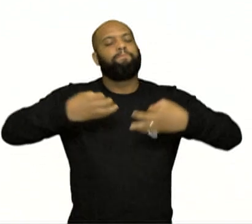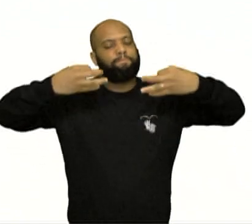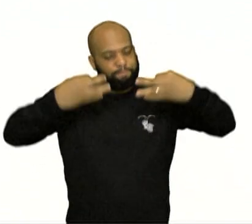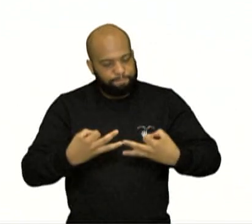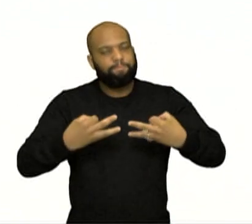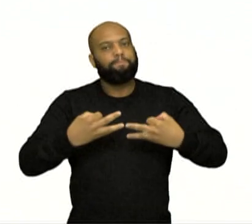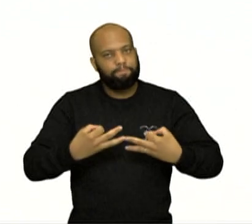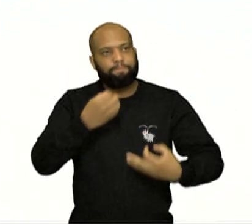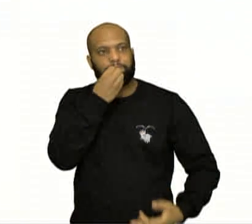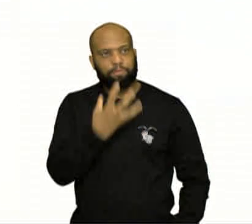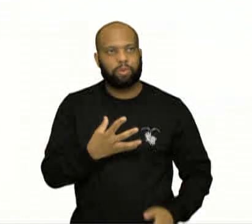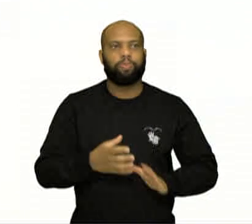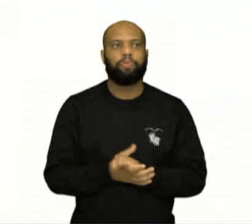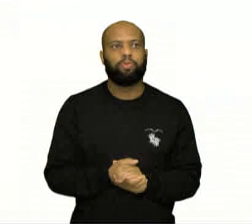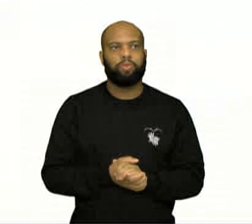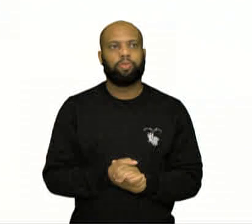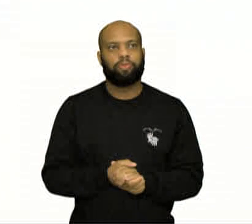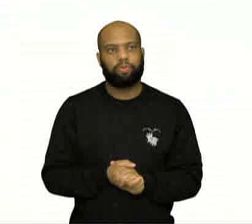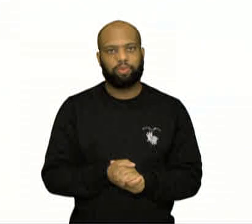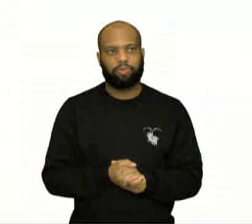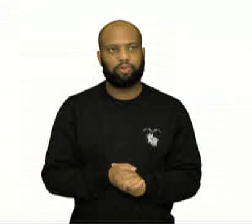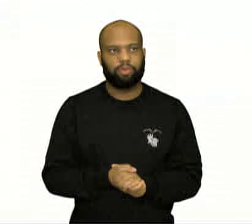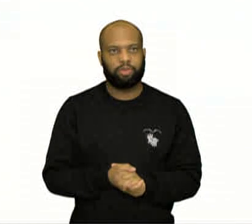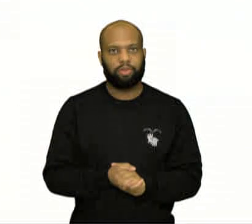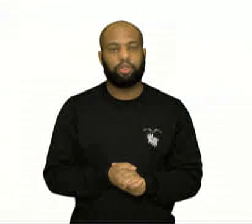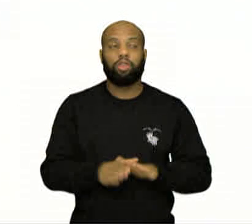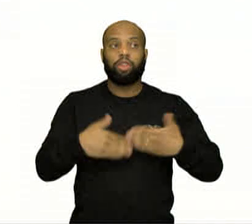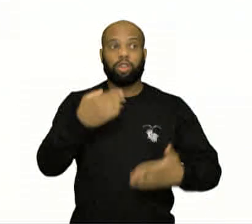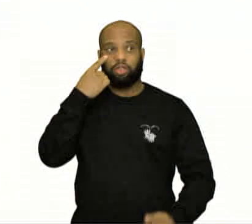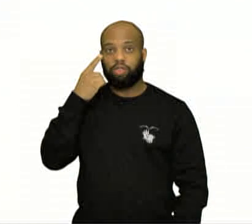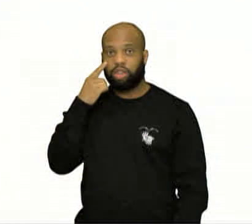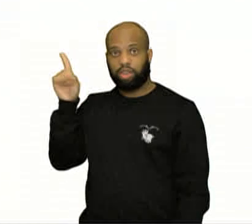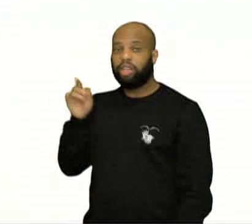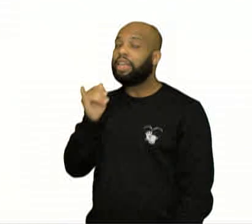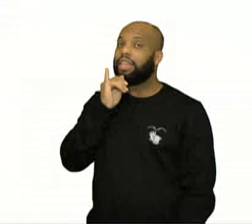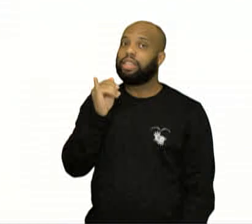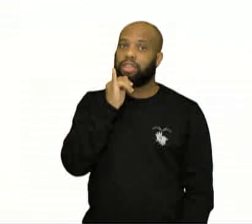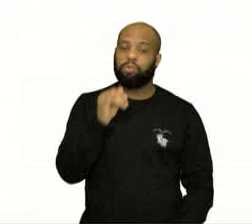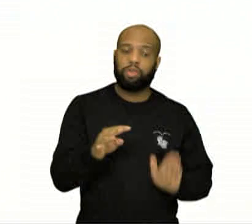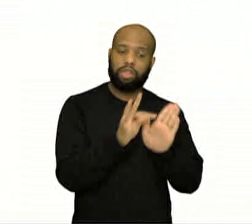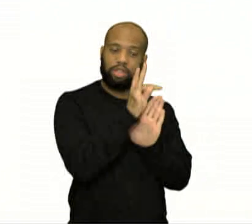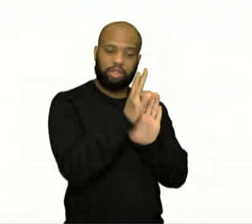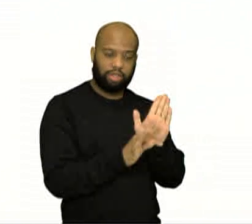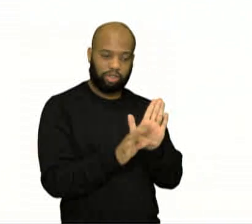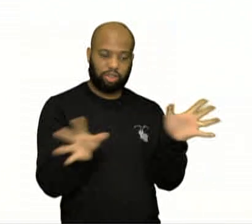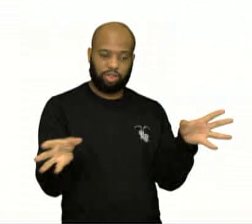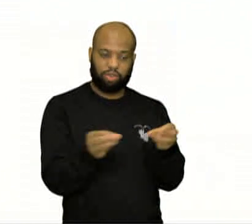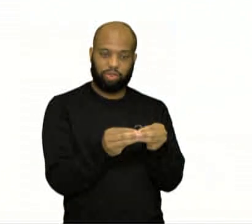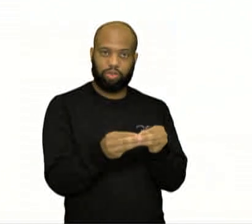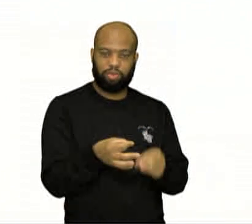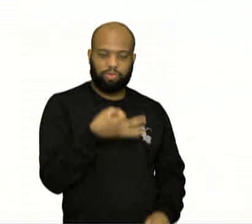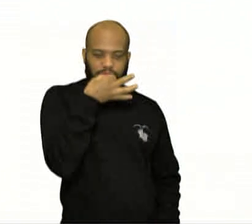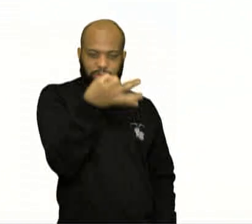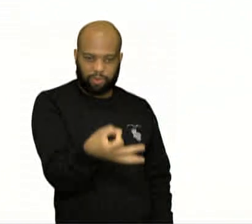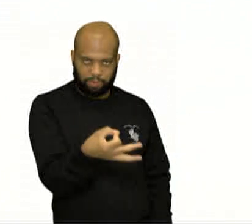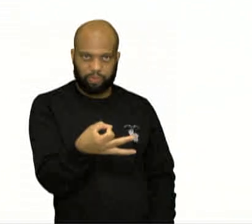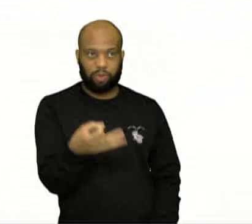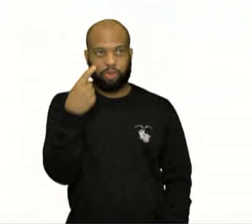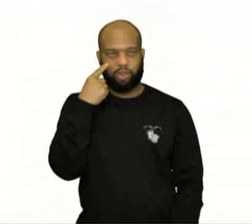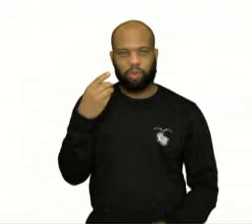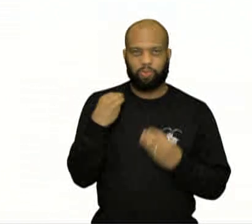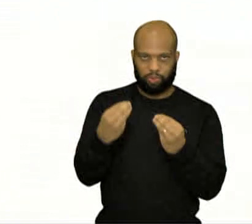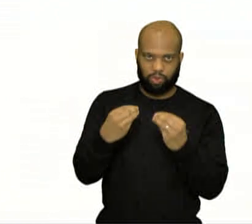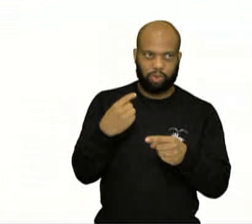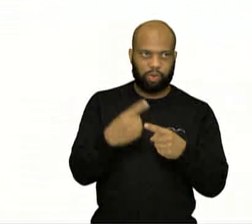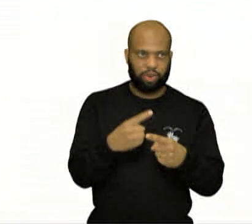competente. Então, aqui, nós temos aqui um exemplo da resenha crítica. Como que eu sei que tem exemplo de uma resenha crítica? Porque,